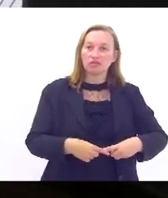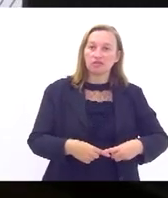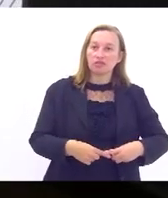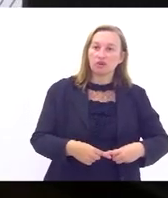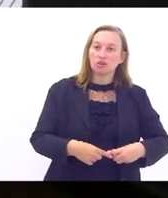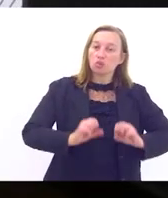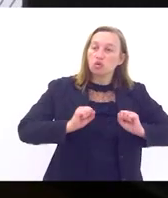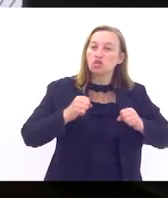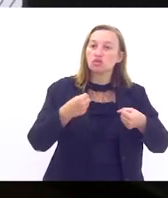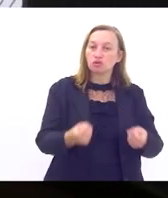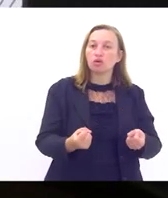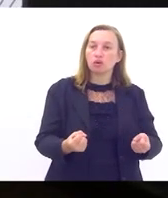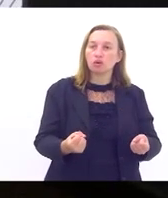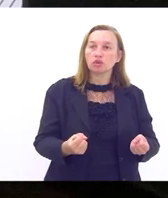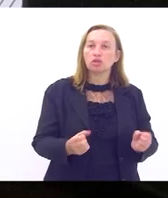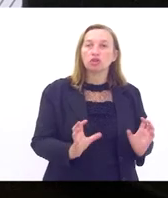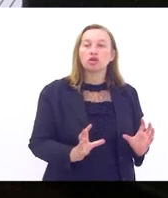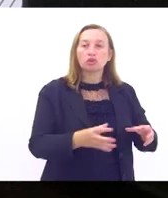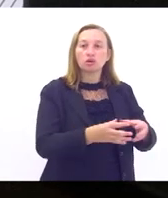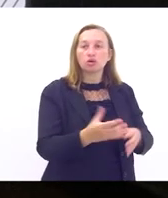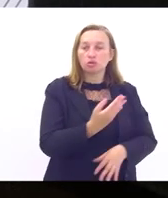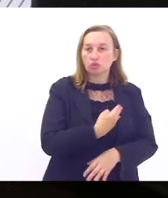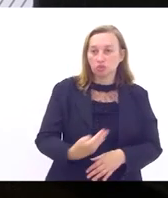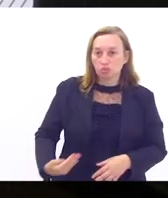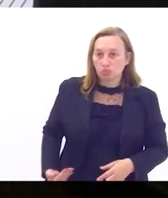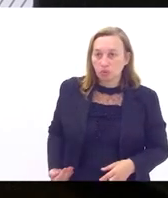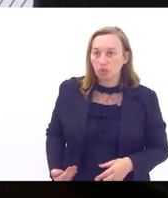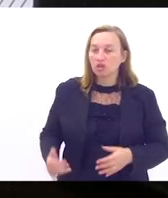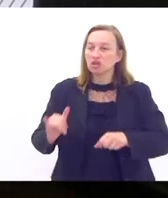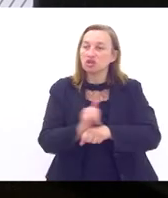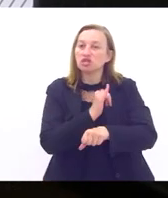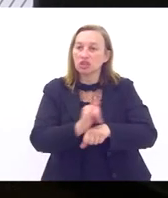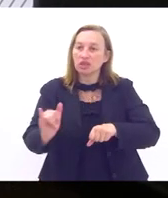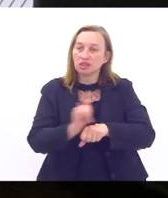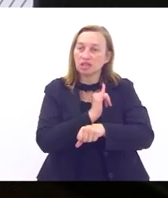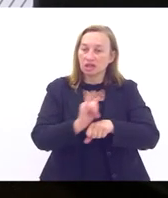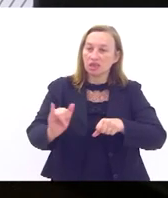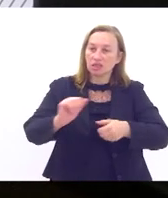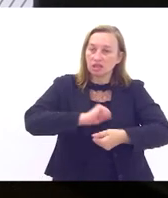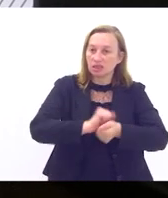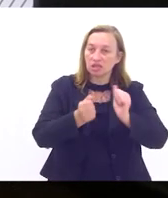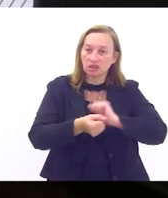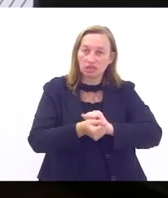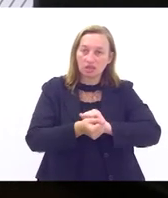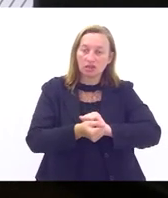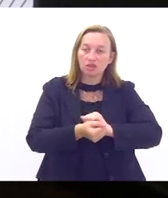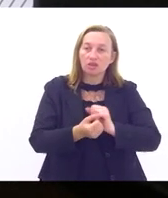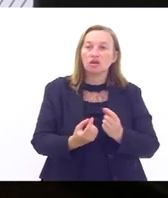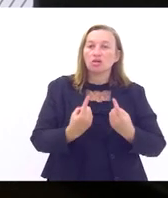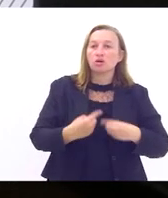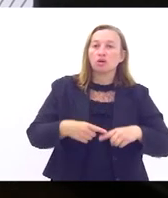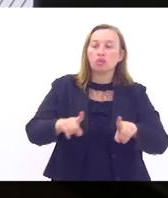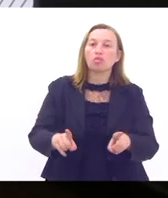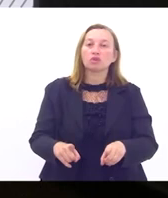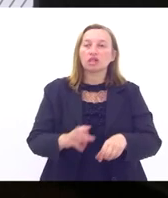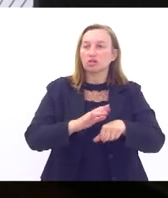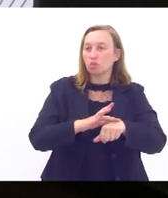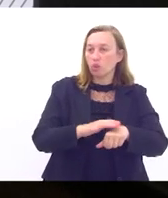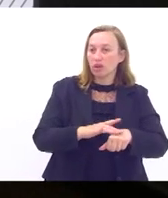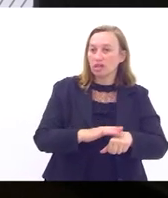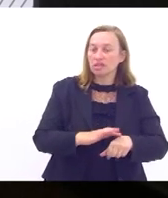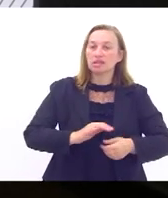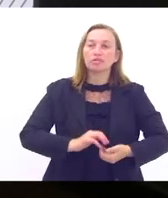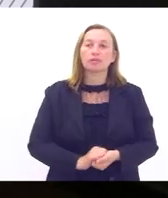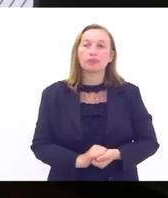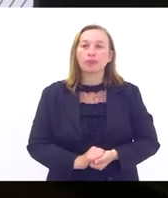de esforços entre órgãos públicos com estratégias integradas e transversais de enfrentamento à tuberculose, sobretudo